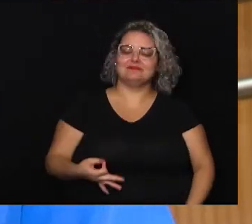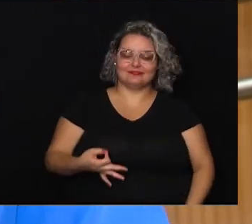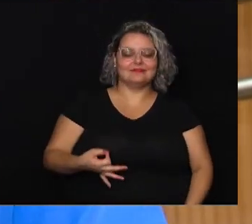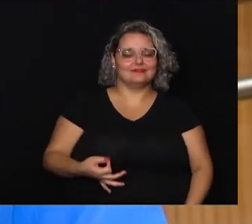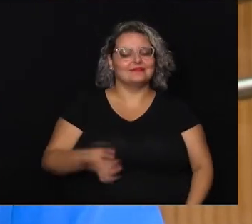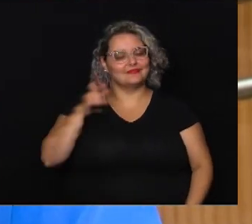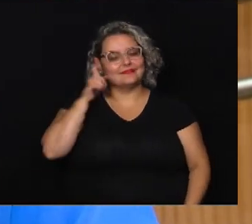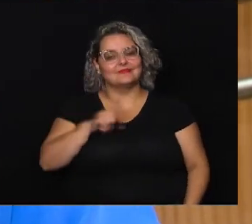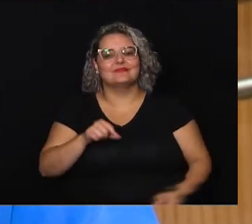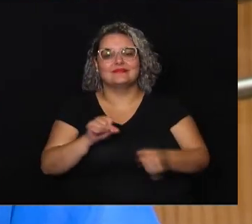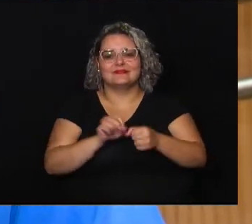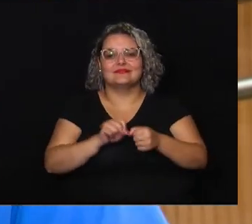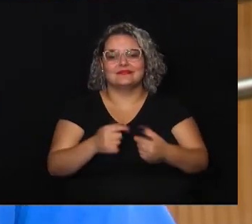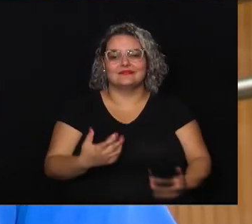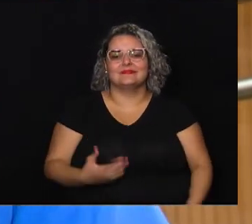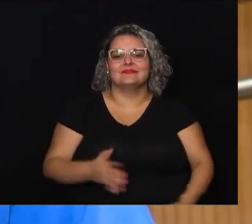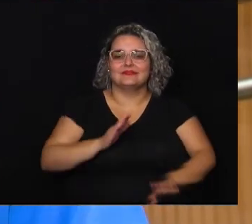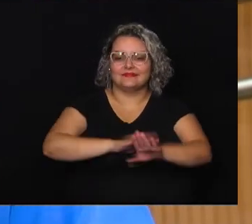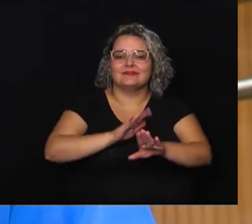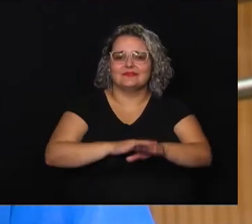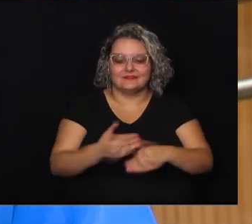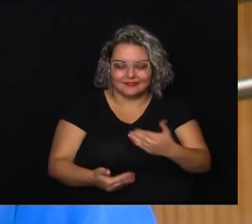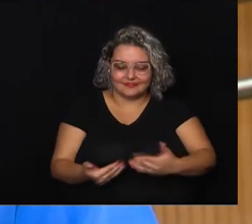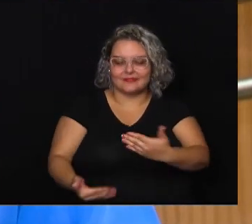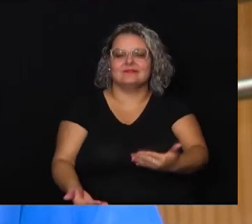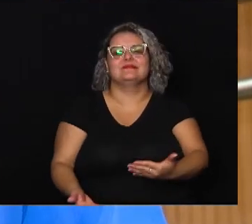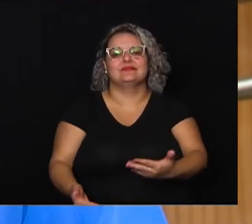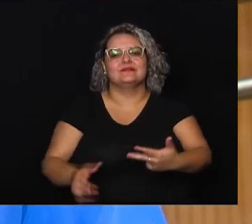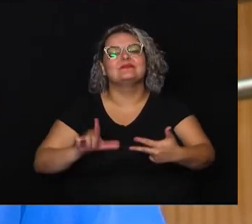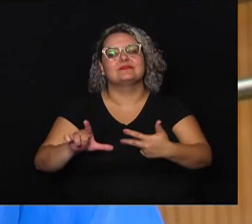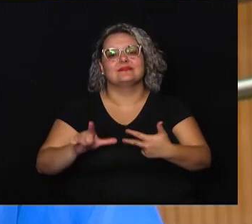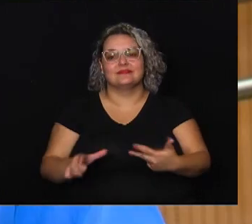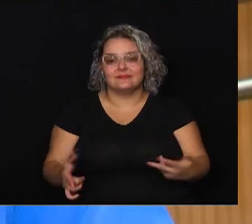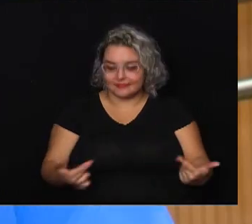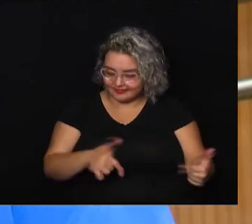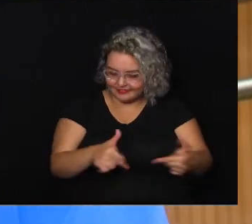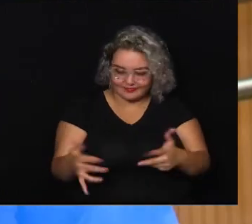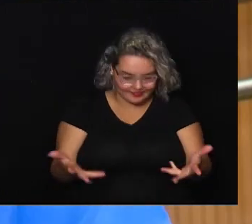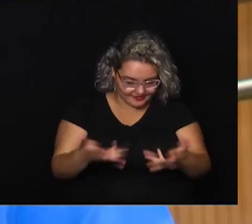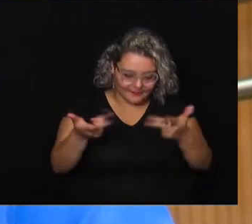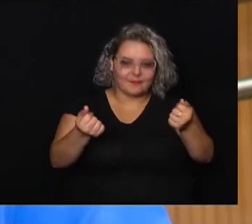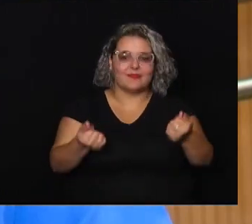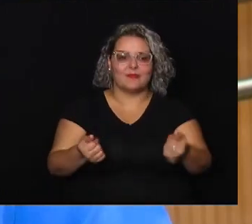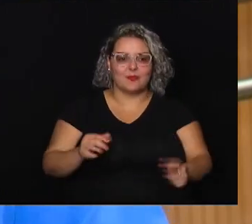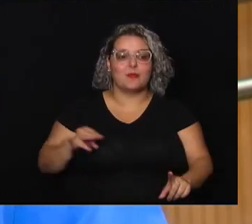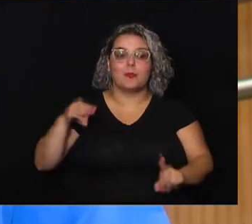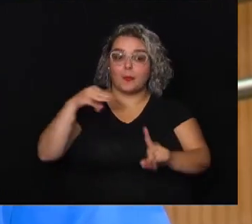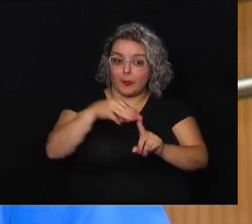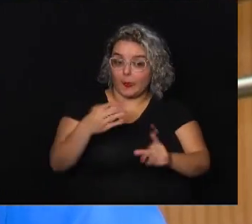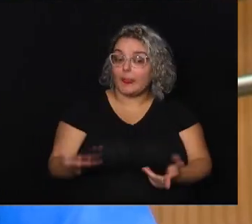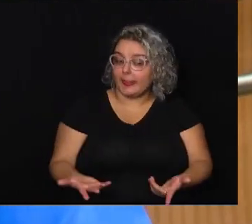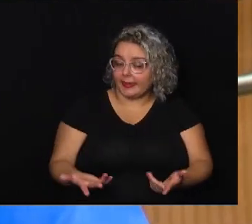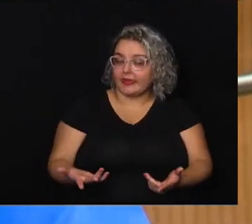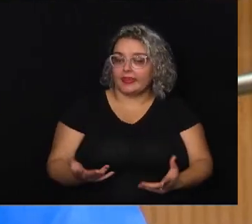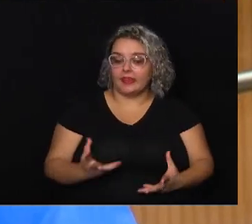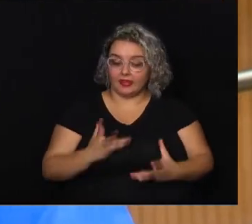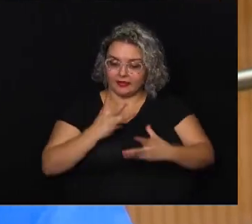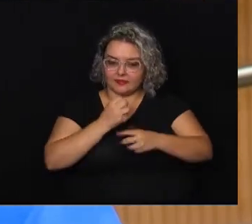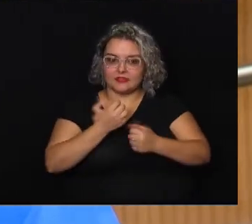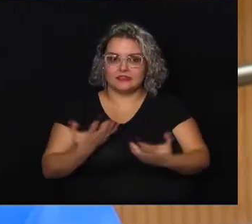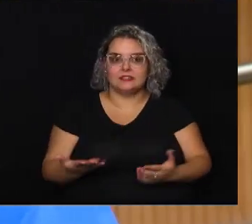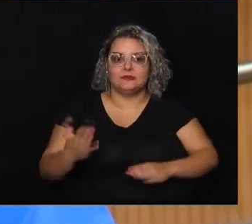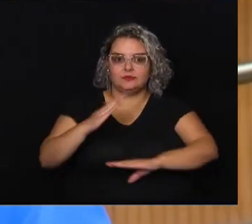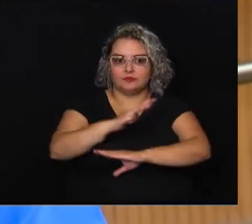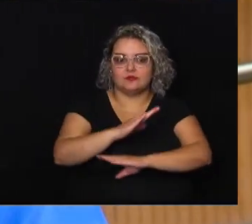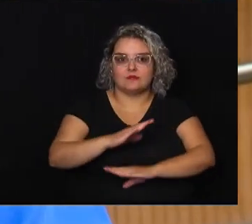fazer exercer nesse período legislativo assim um grande trabalho. Eu acho que naquela meta de buscar fortalecer a Câmara,